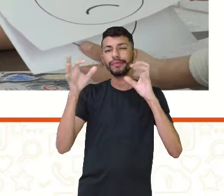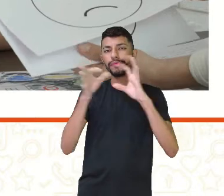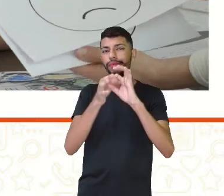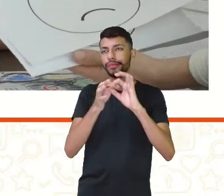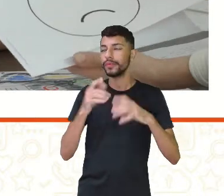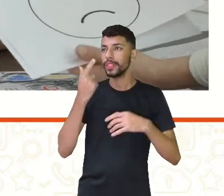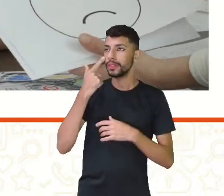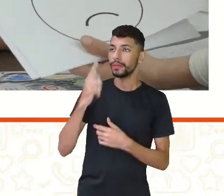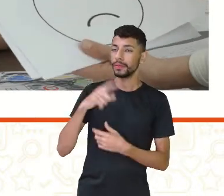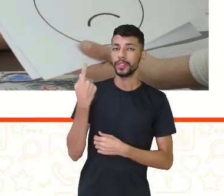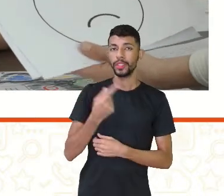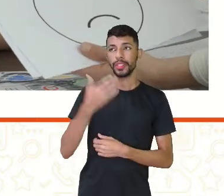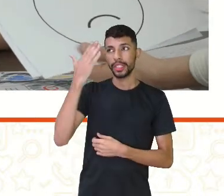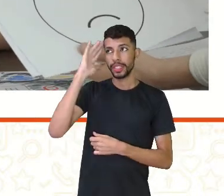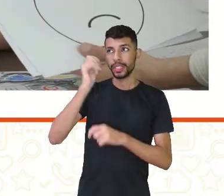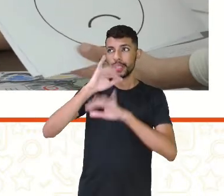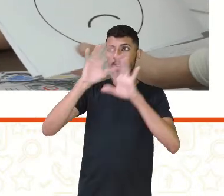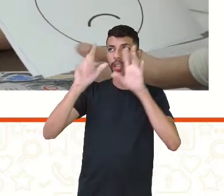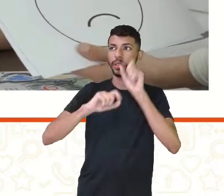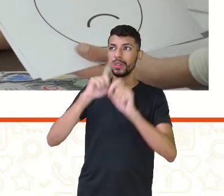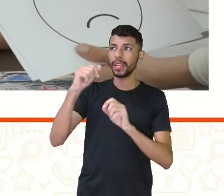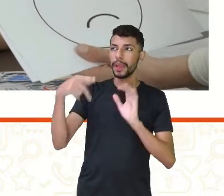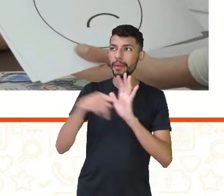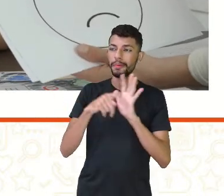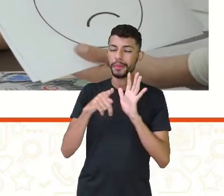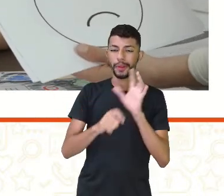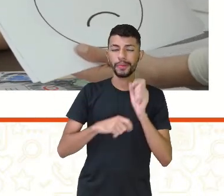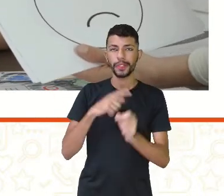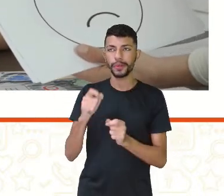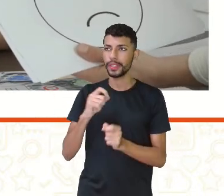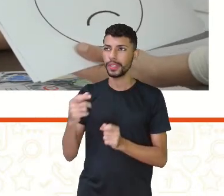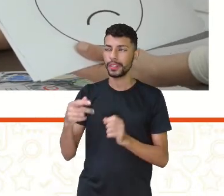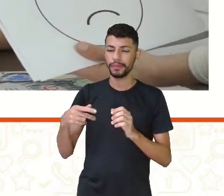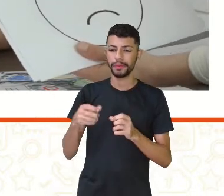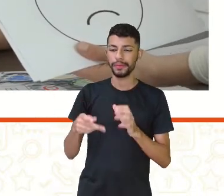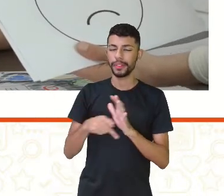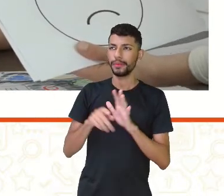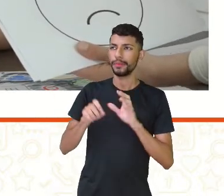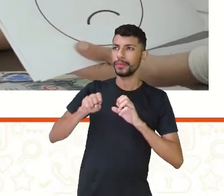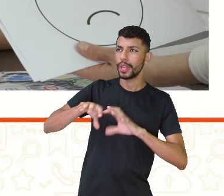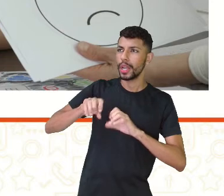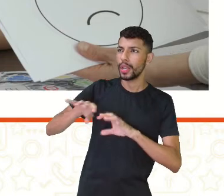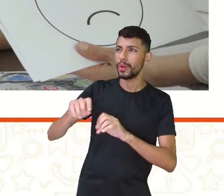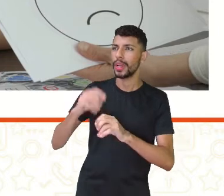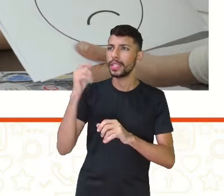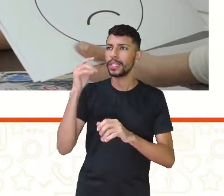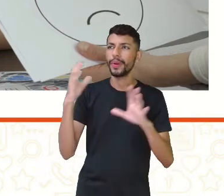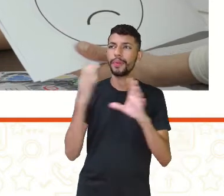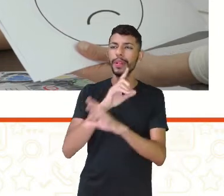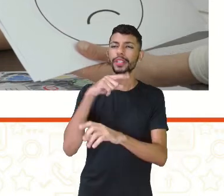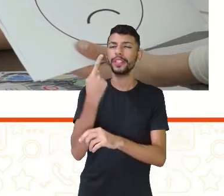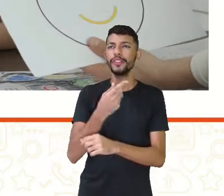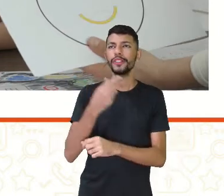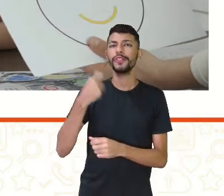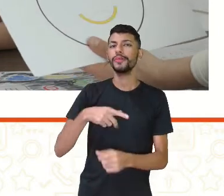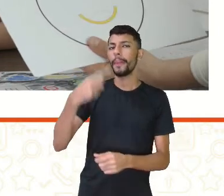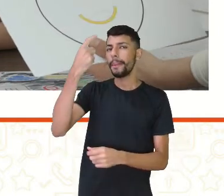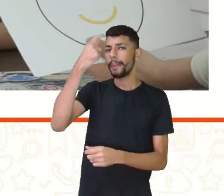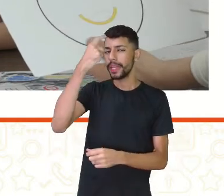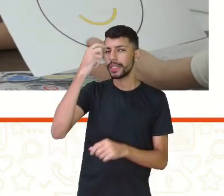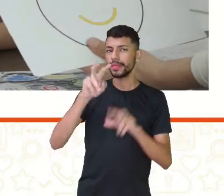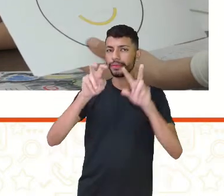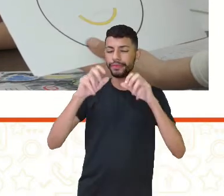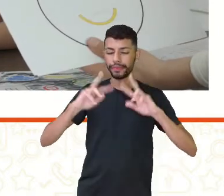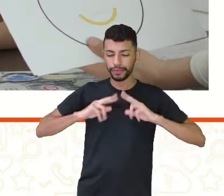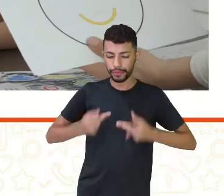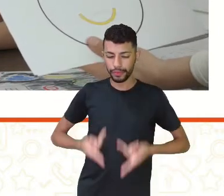gente entende que faz parte da configuração, né, da educação integral que a gente pensa para o ser humano. Quando a gente